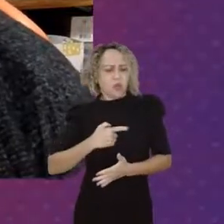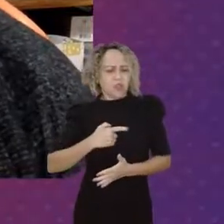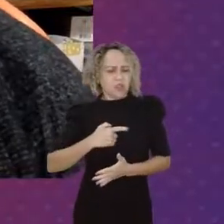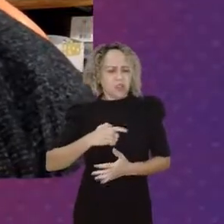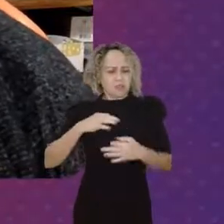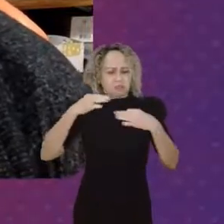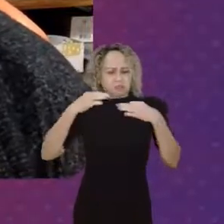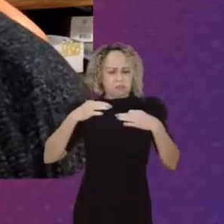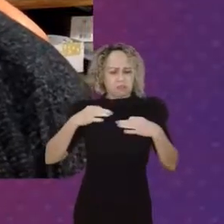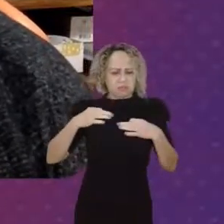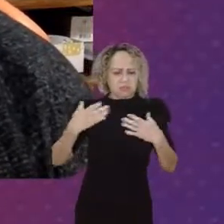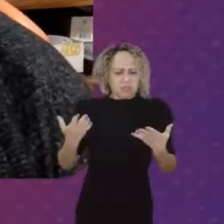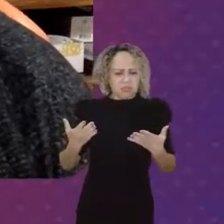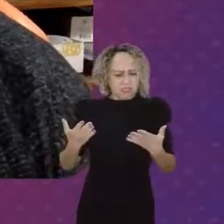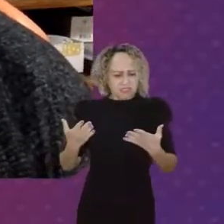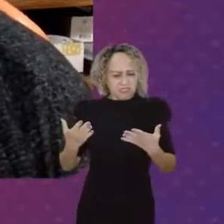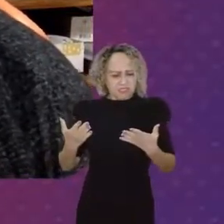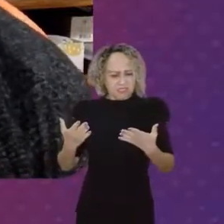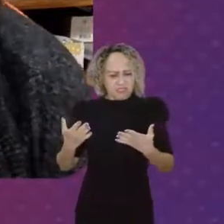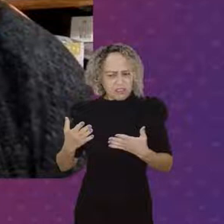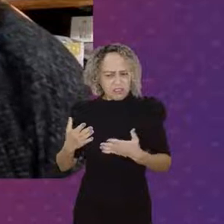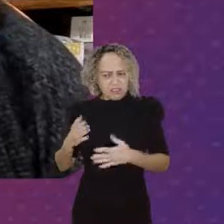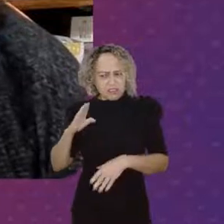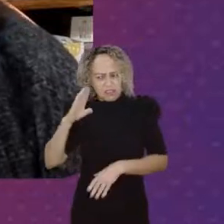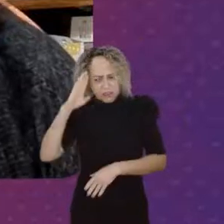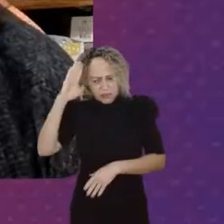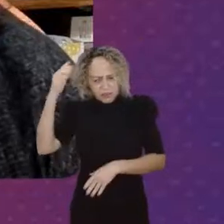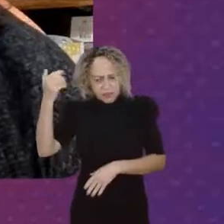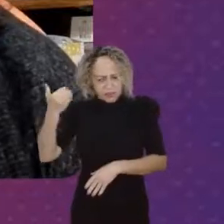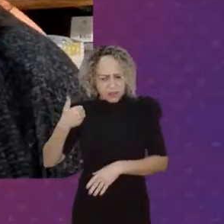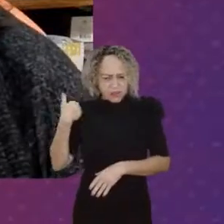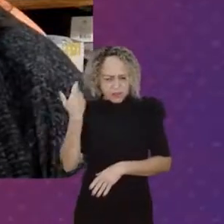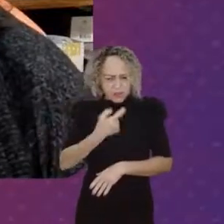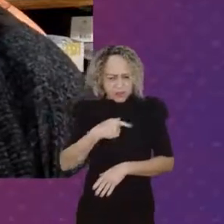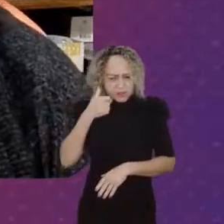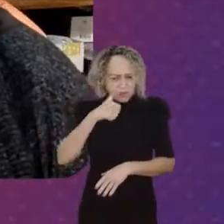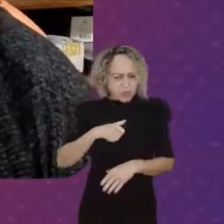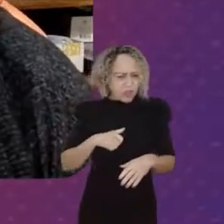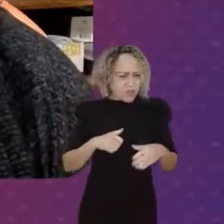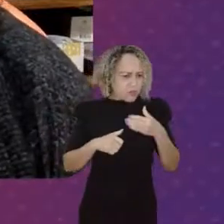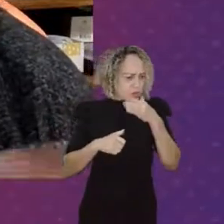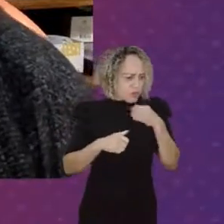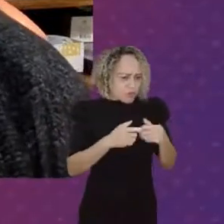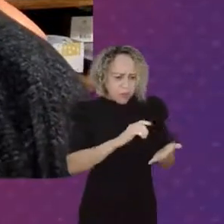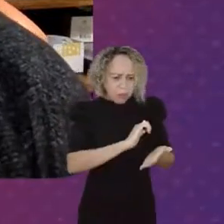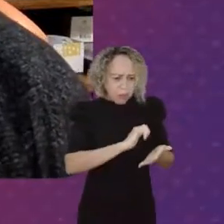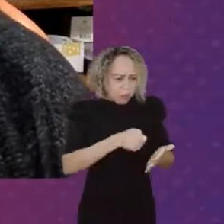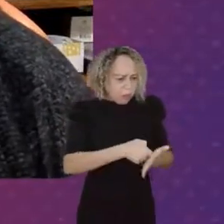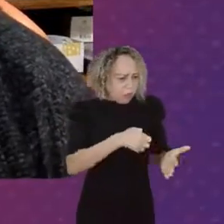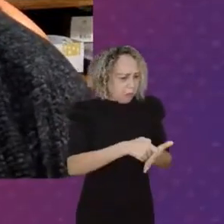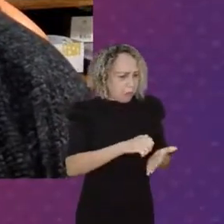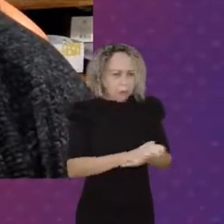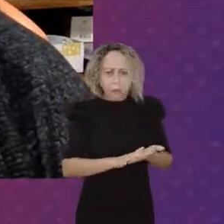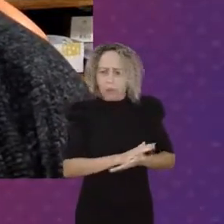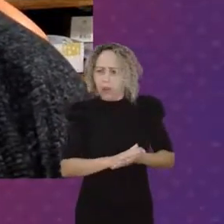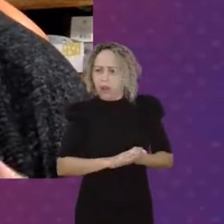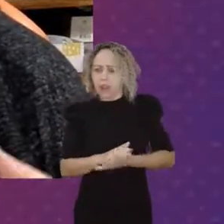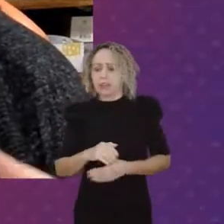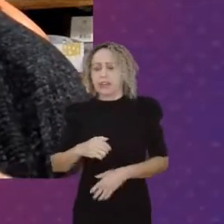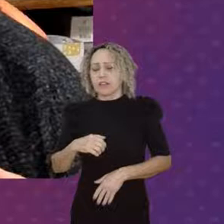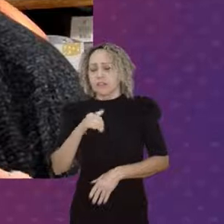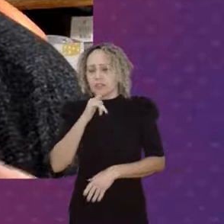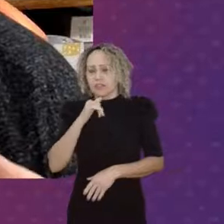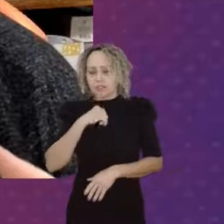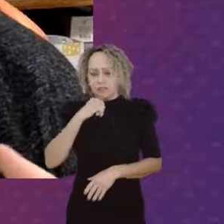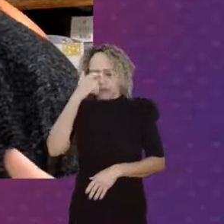questões que para os homens não são, né? Então eu, por exemplo, sou jornalista e é um clichê da profissão de jornalismo, quando a